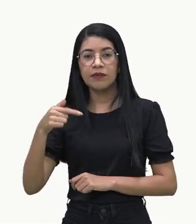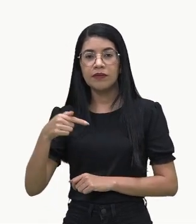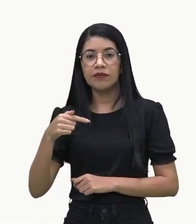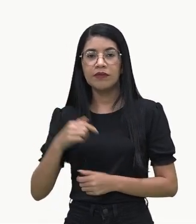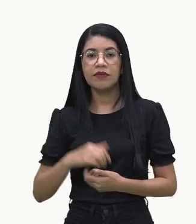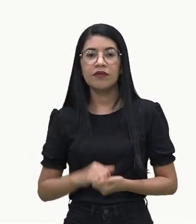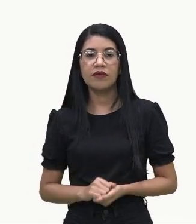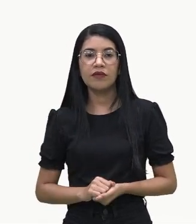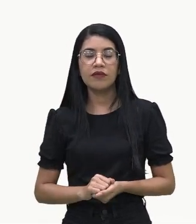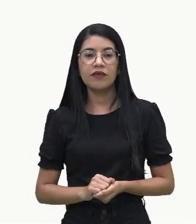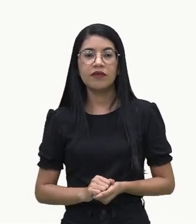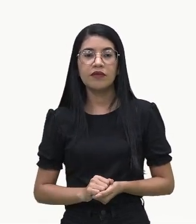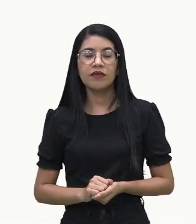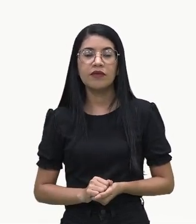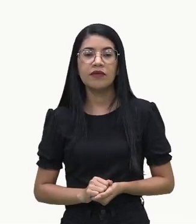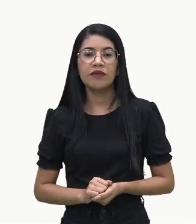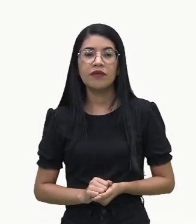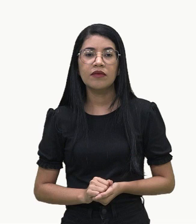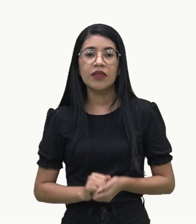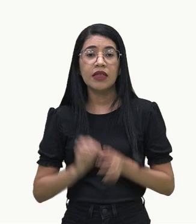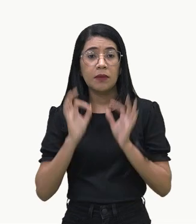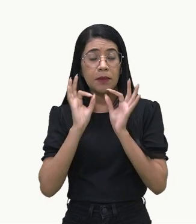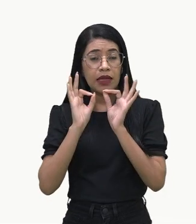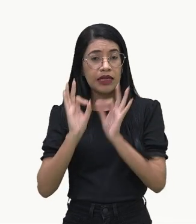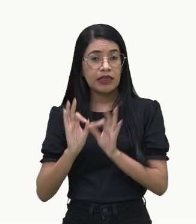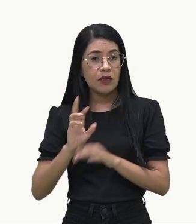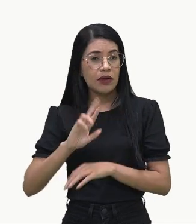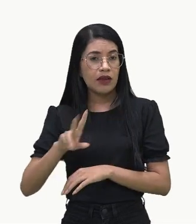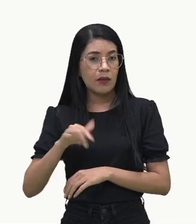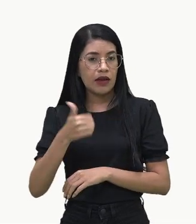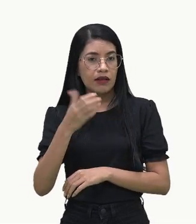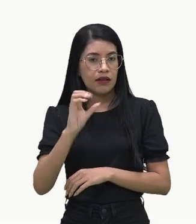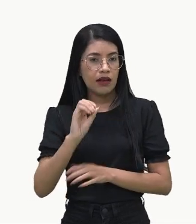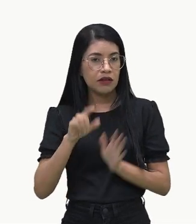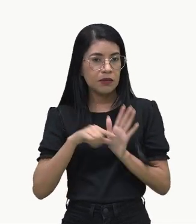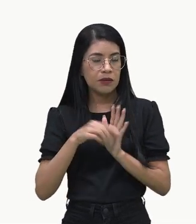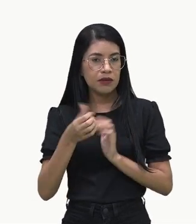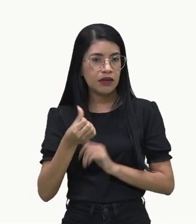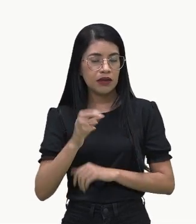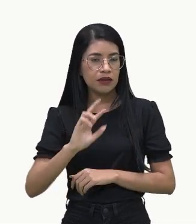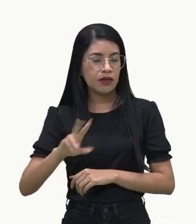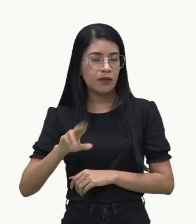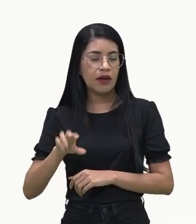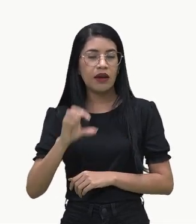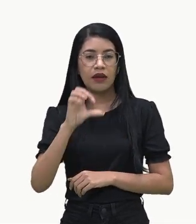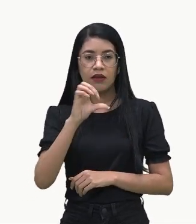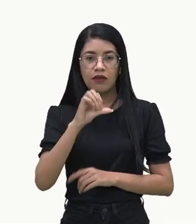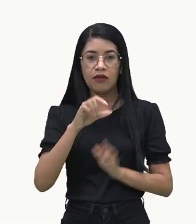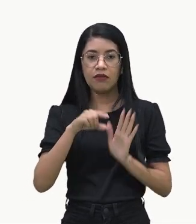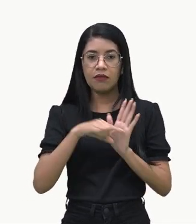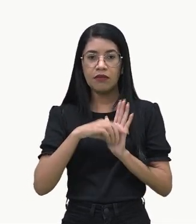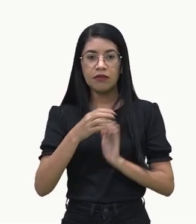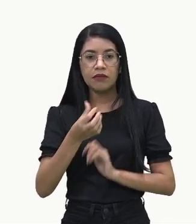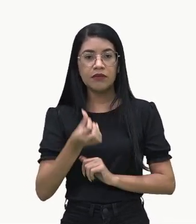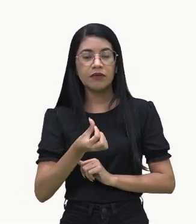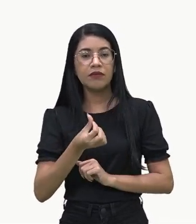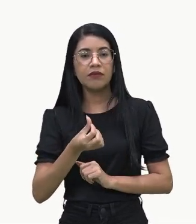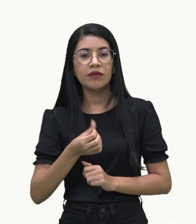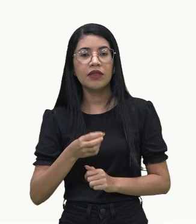7. Preste atenção que não é o 10 que vai fazer a subtração com 6. É o 9. 9 menos